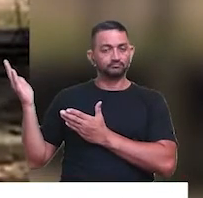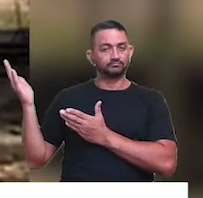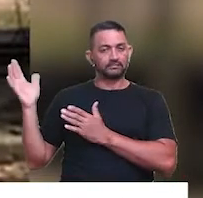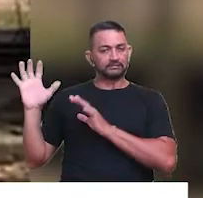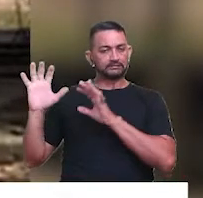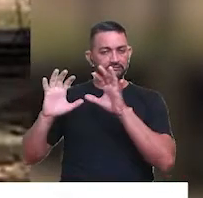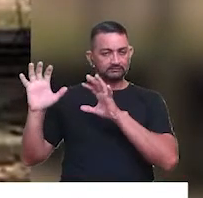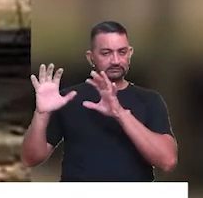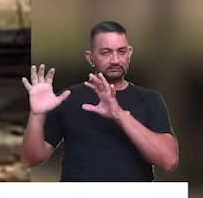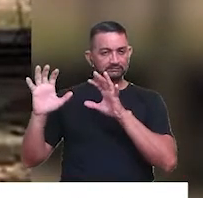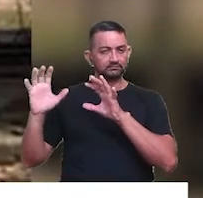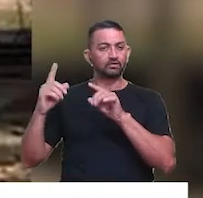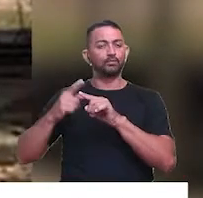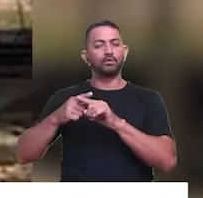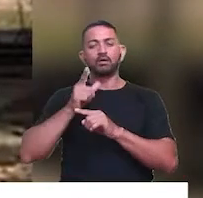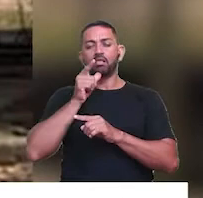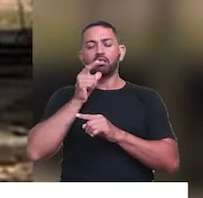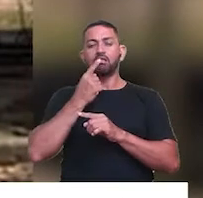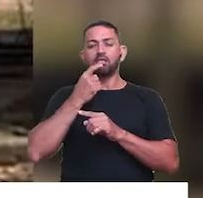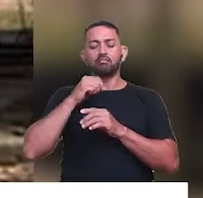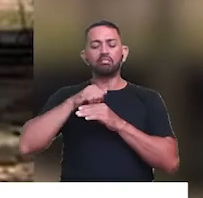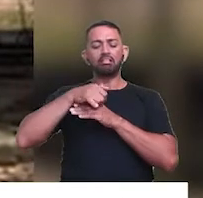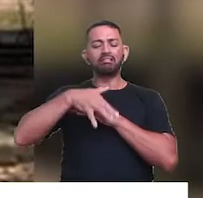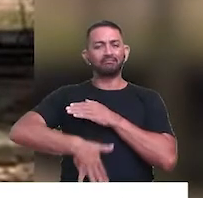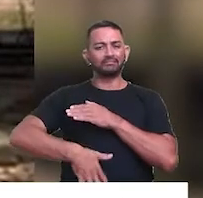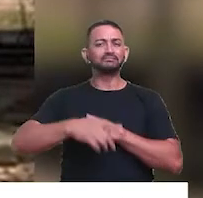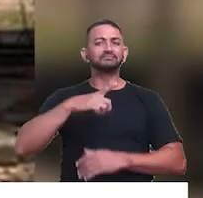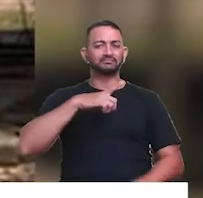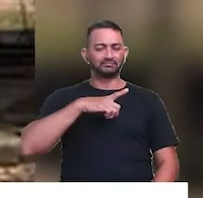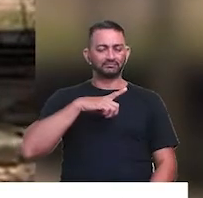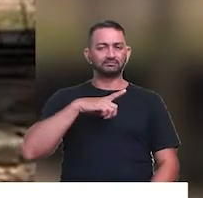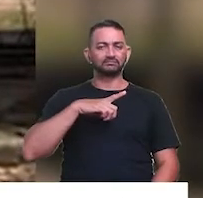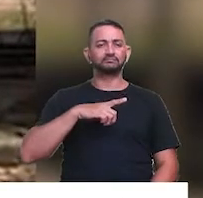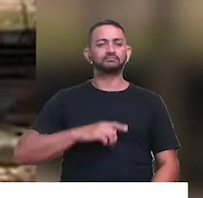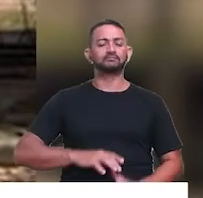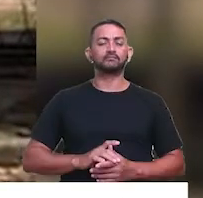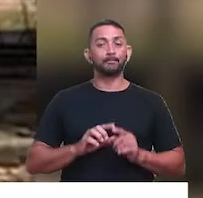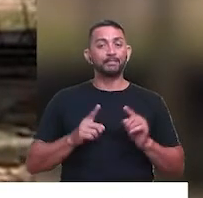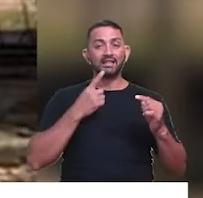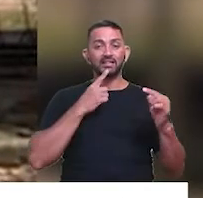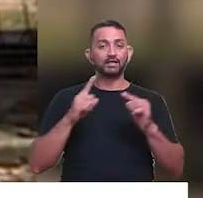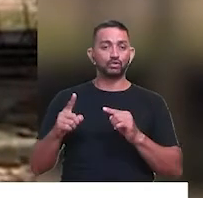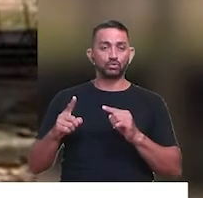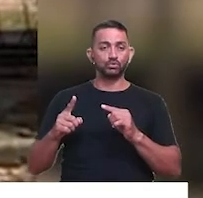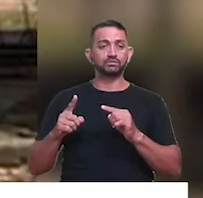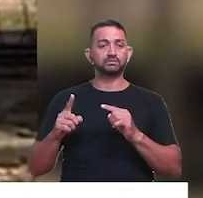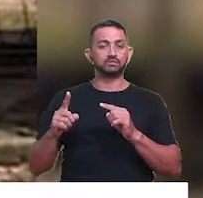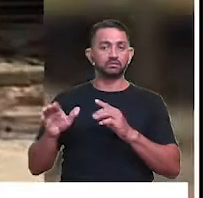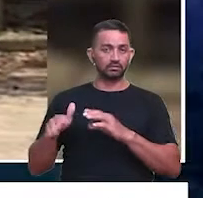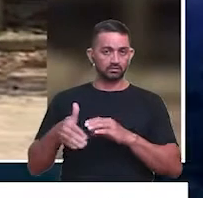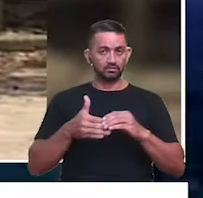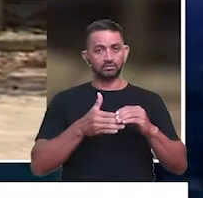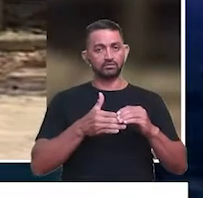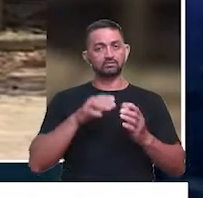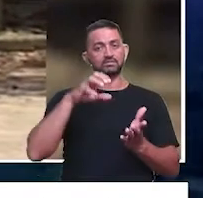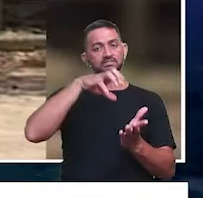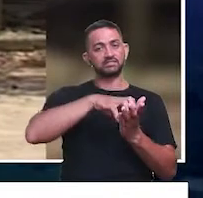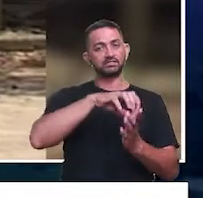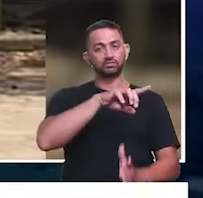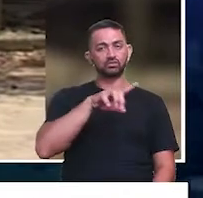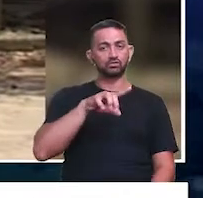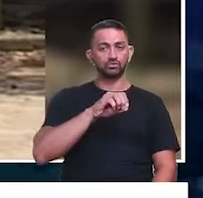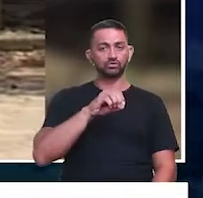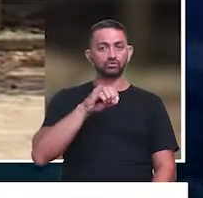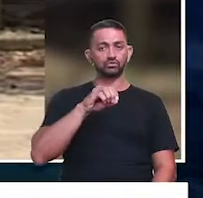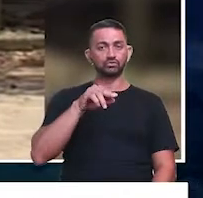cavalo aí na tela nós barramos porque o animal estava sangrando infelizmente mas aí a denúncia foi encaminhada também para o Centro